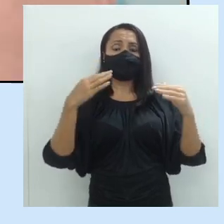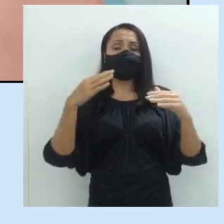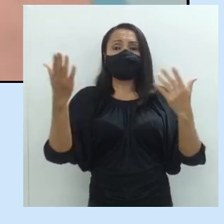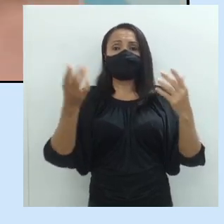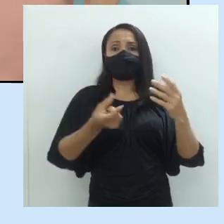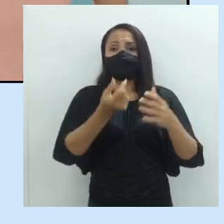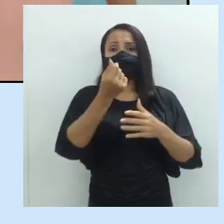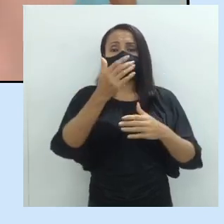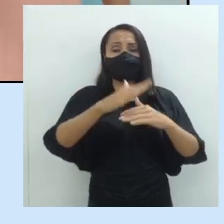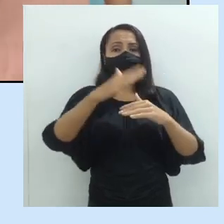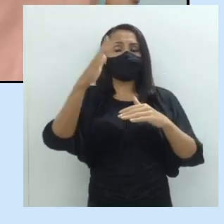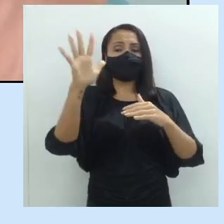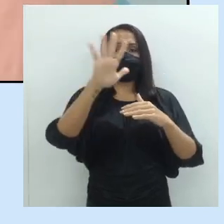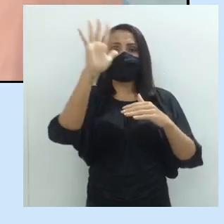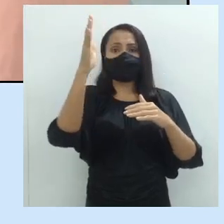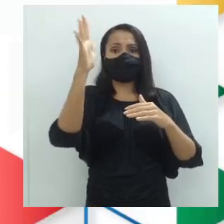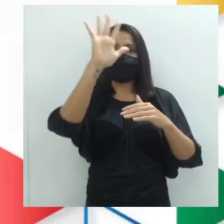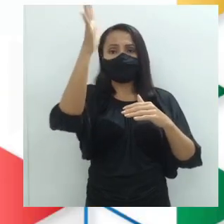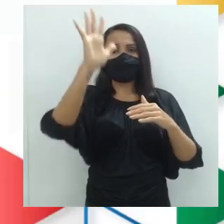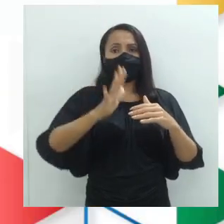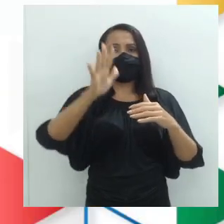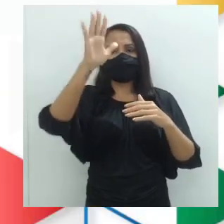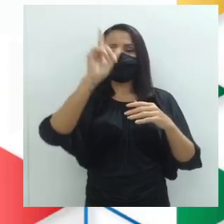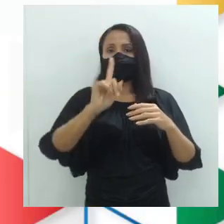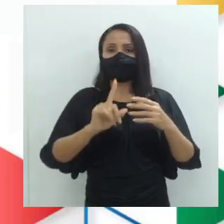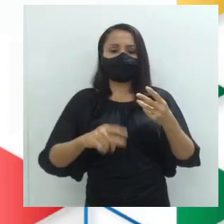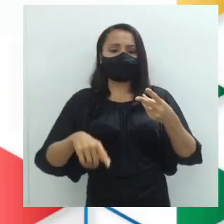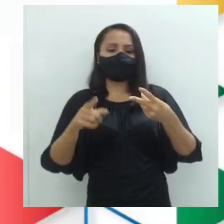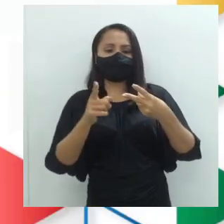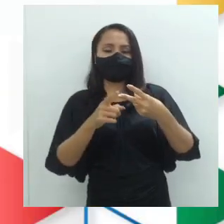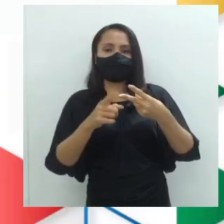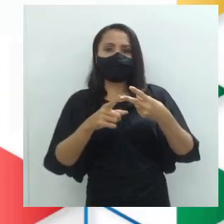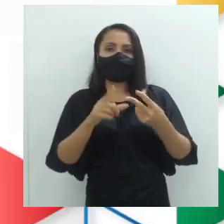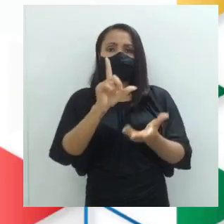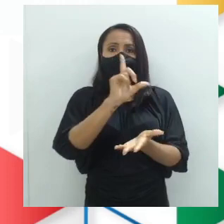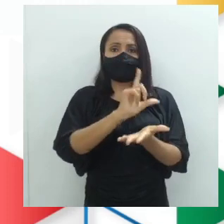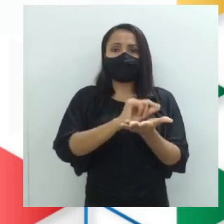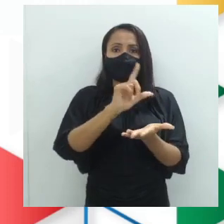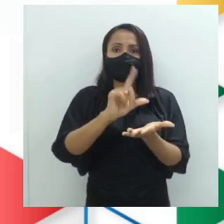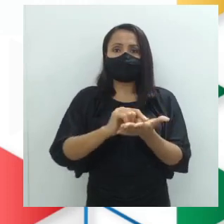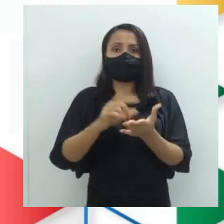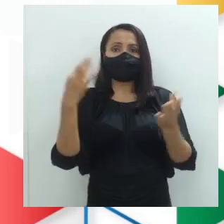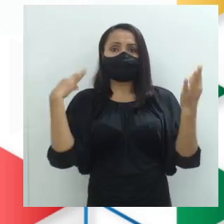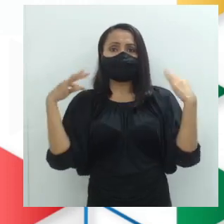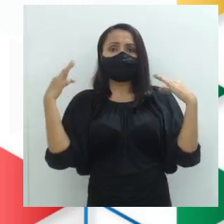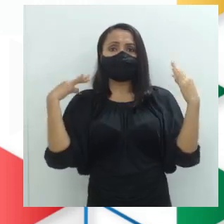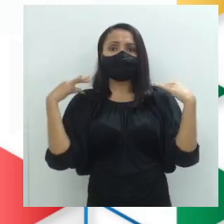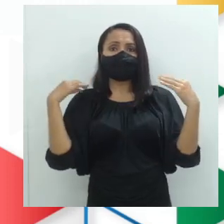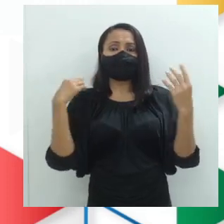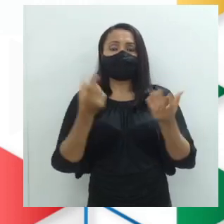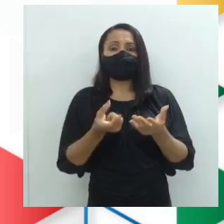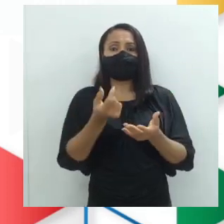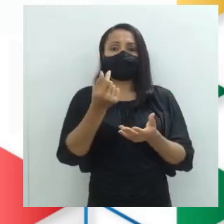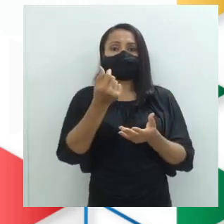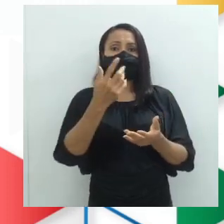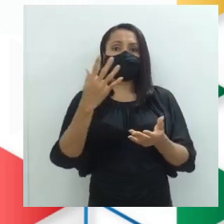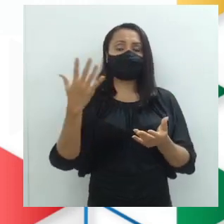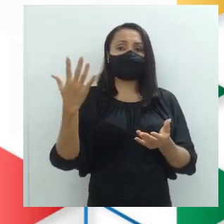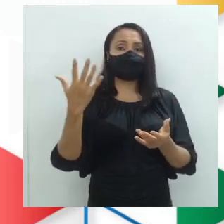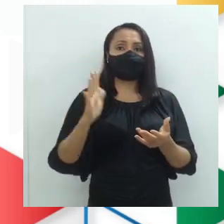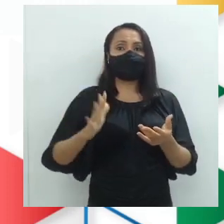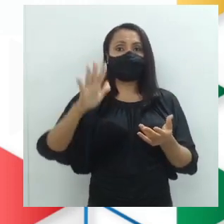Pressuposto. Vejam só, artigos para turistas têm seu preço acrescido. A gente sabe que, geralmente,